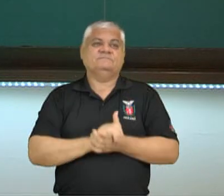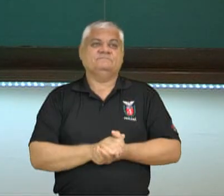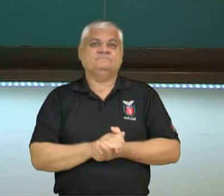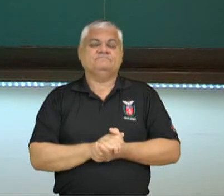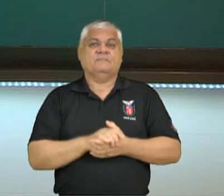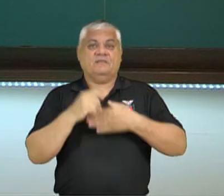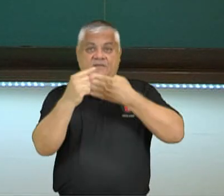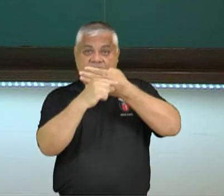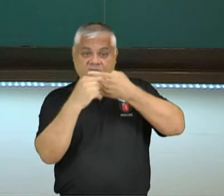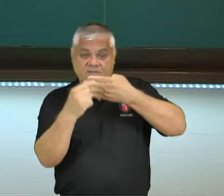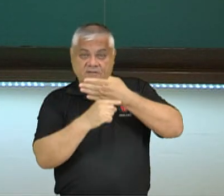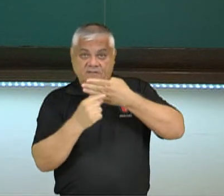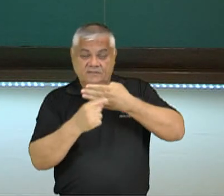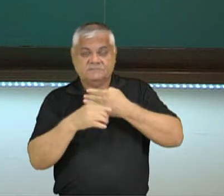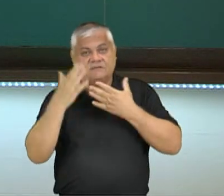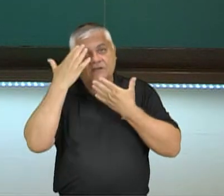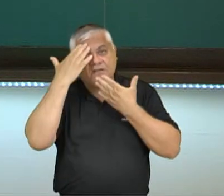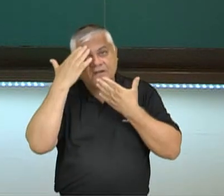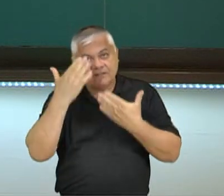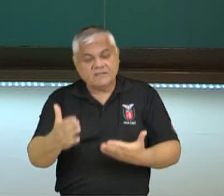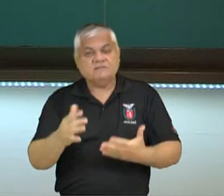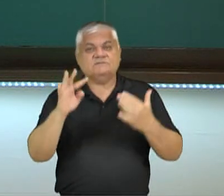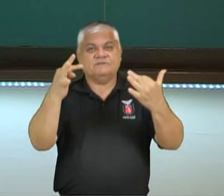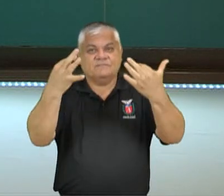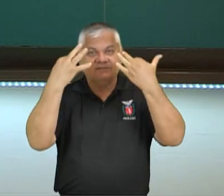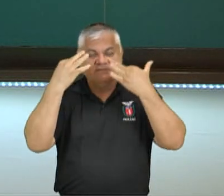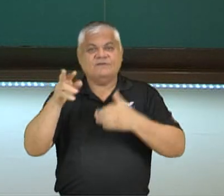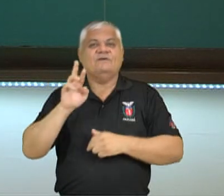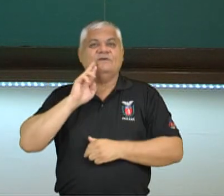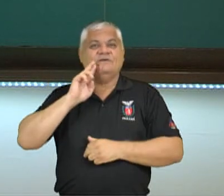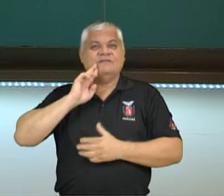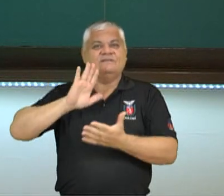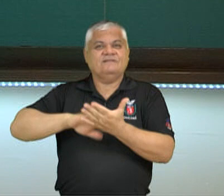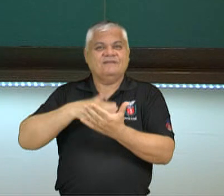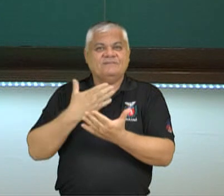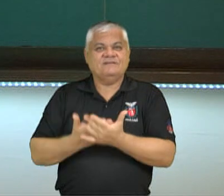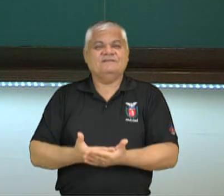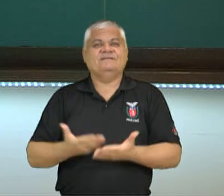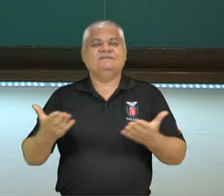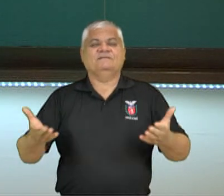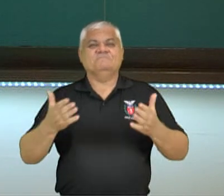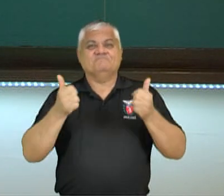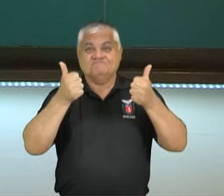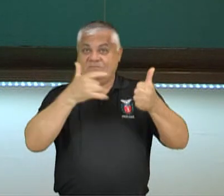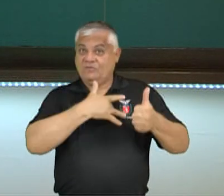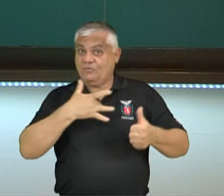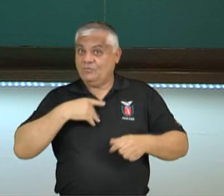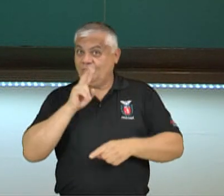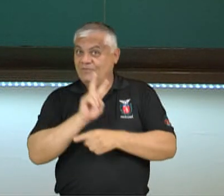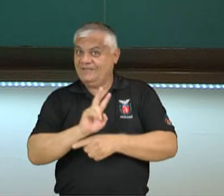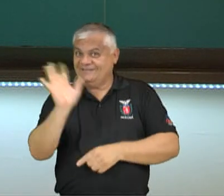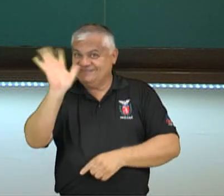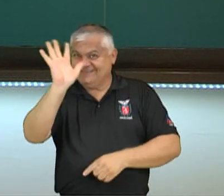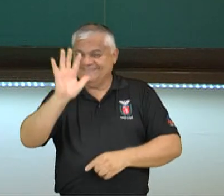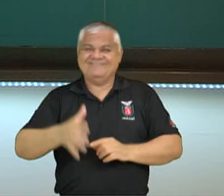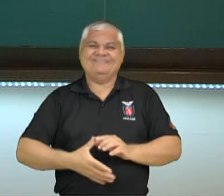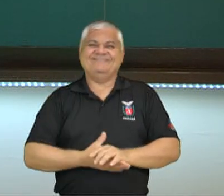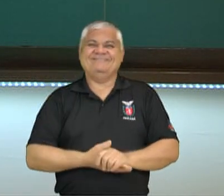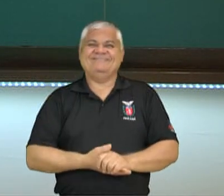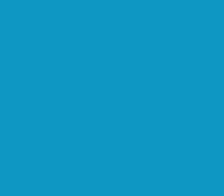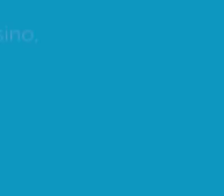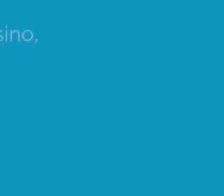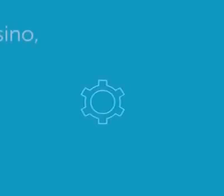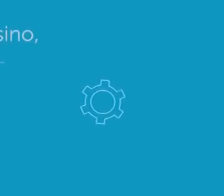as nossas referências e eu agradeço a sua presença, agradeço a Ronaldo, nosso intérprete. Fiquem bem, se cuidem e até a próxima.